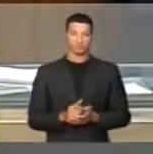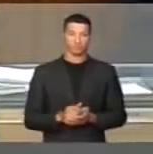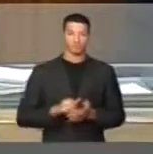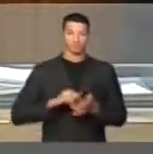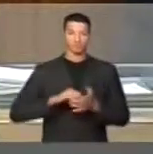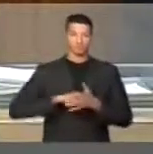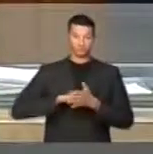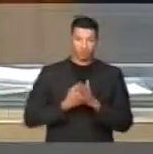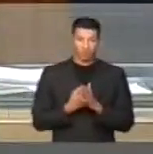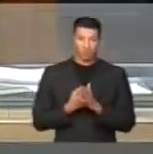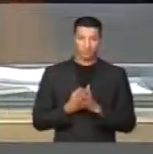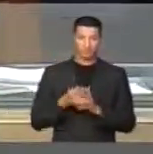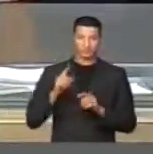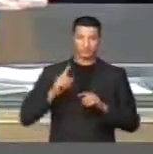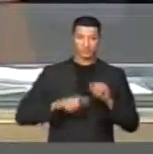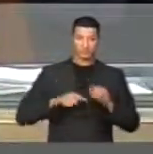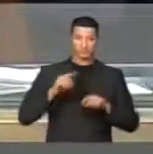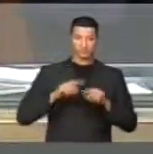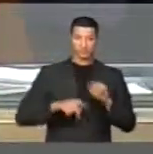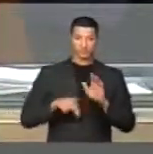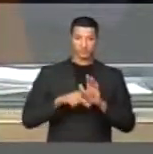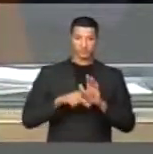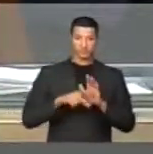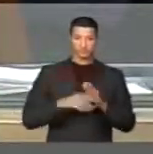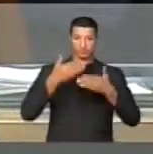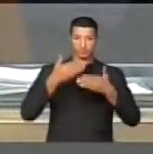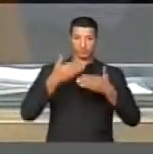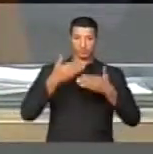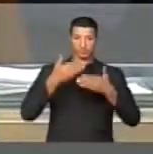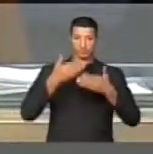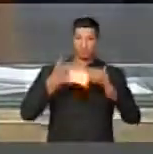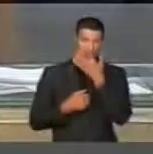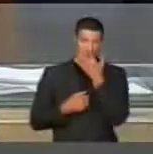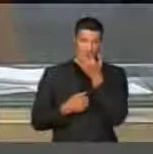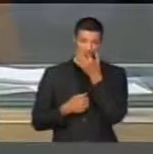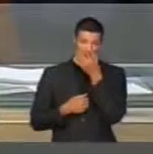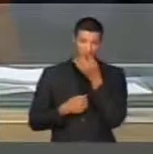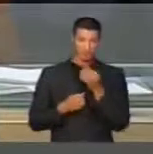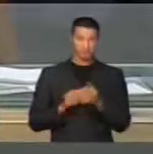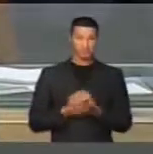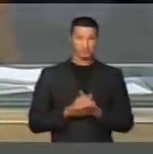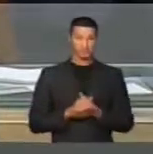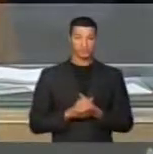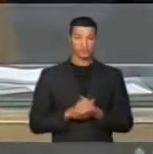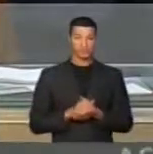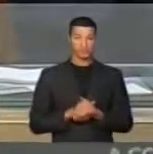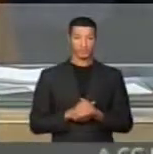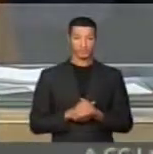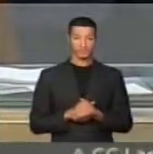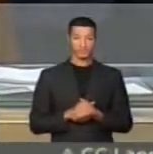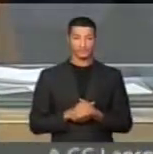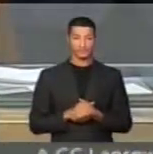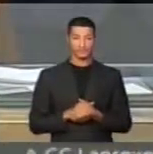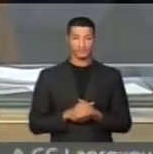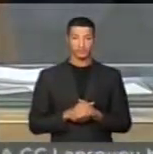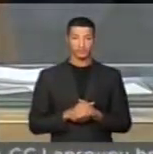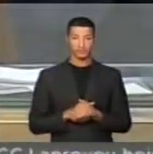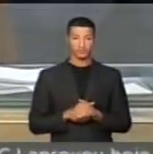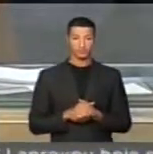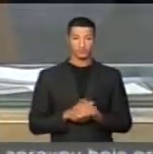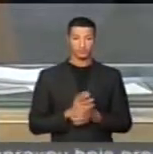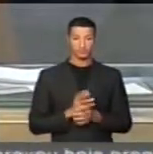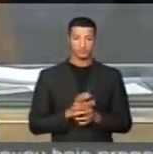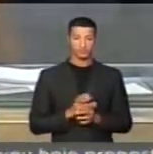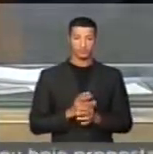Lembrando que a obstrução é a marcação no painel. Deputado Davis. Senhor presidente, senhores deputados,